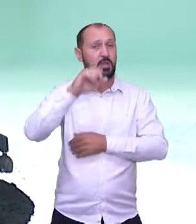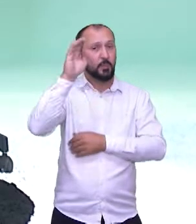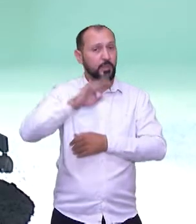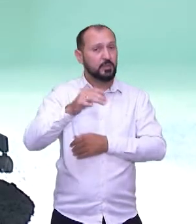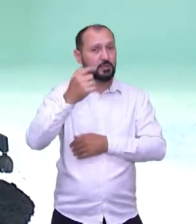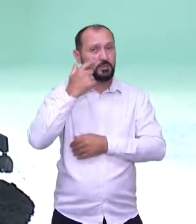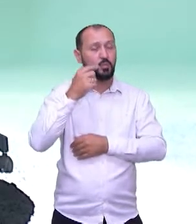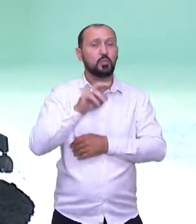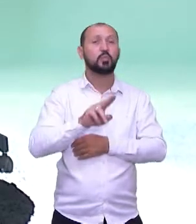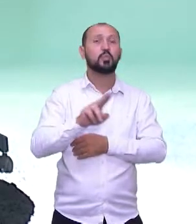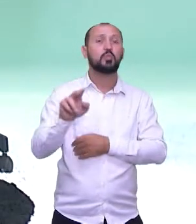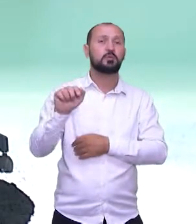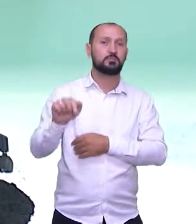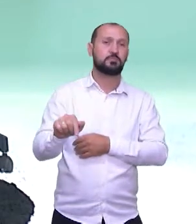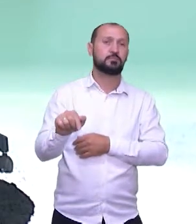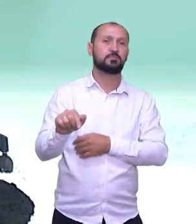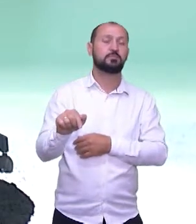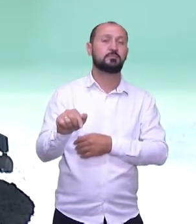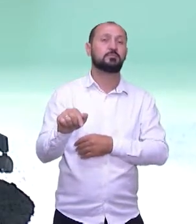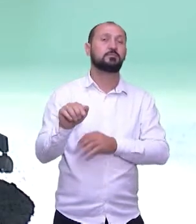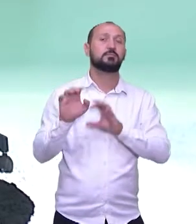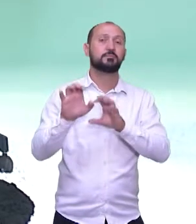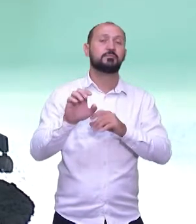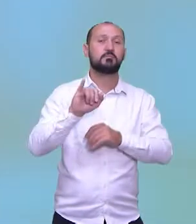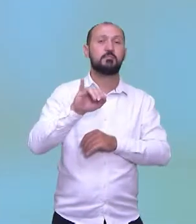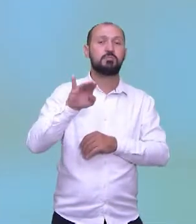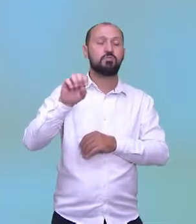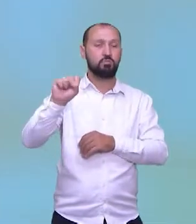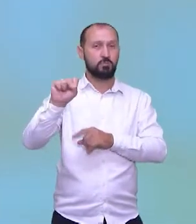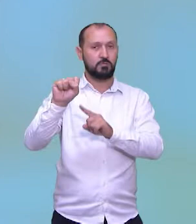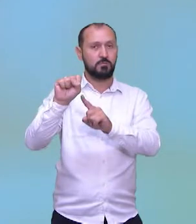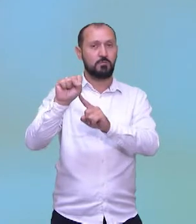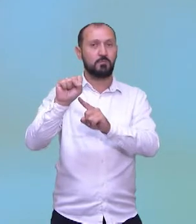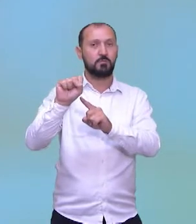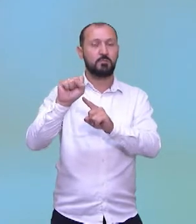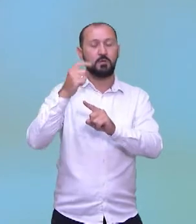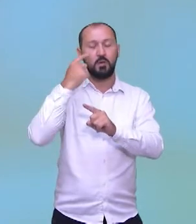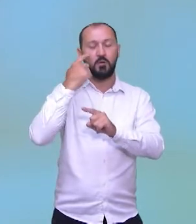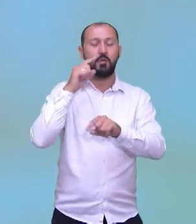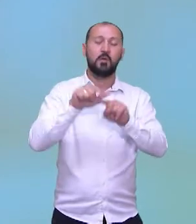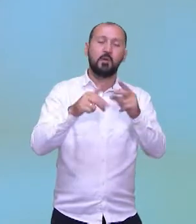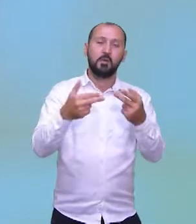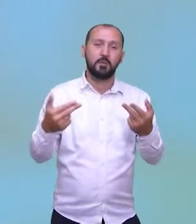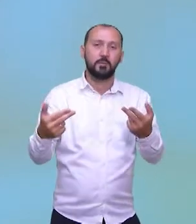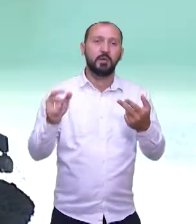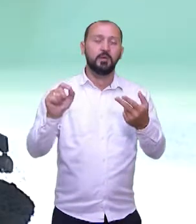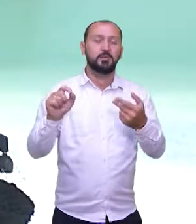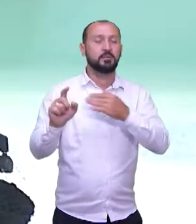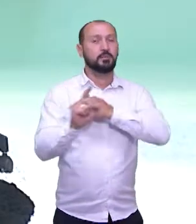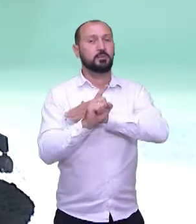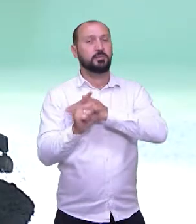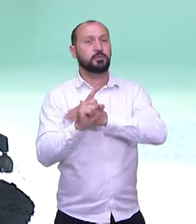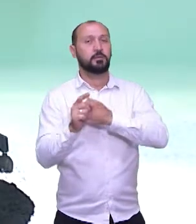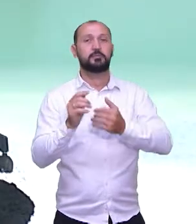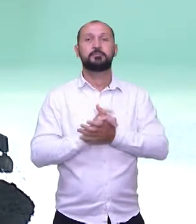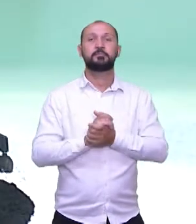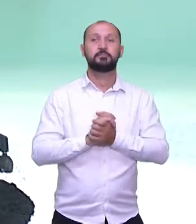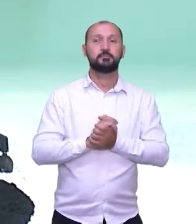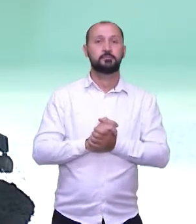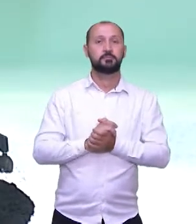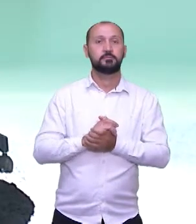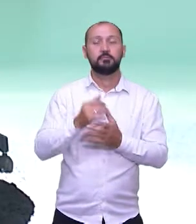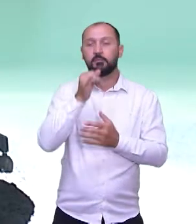Aqui no Brasil, estamos chamando essa forma de IBS. IBS, Imposto sobre Bens e Serviços.